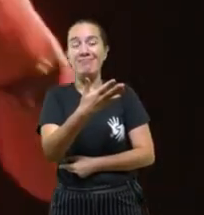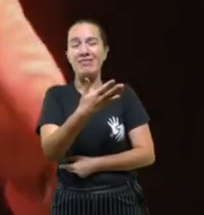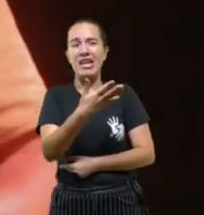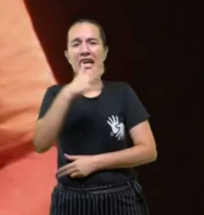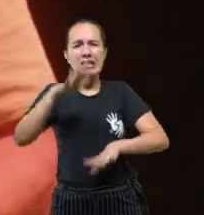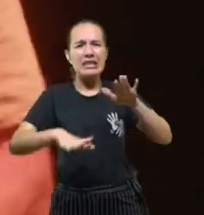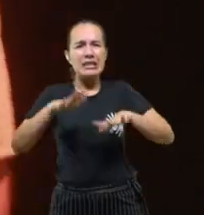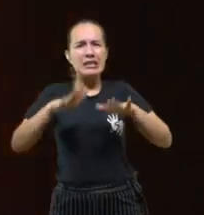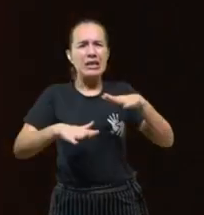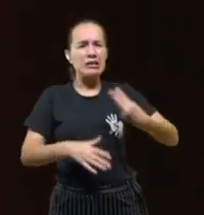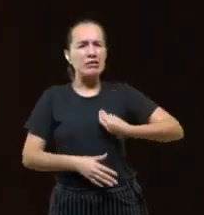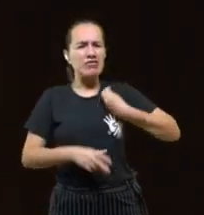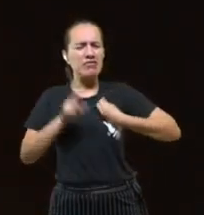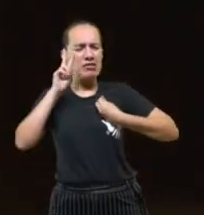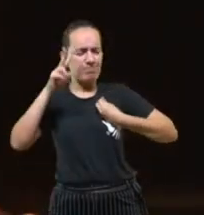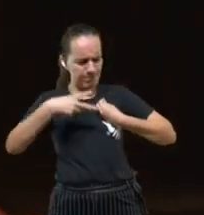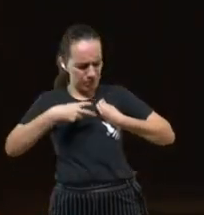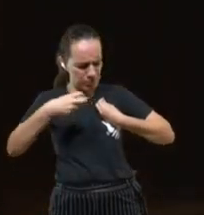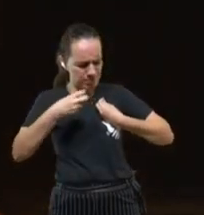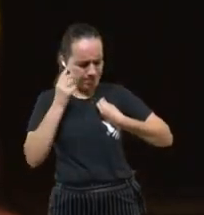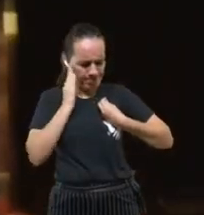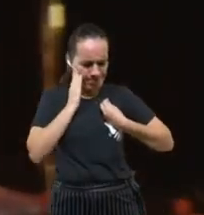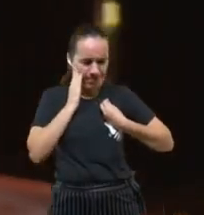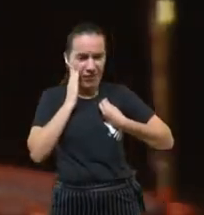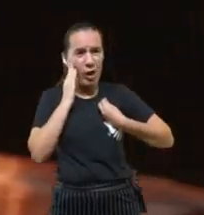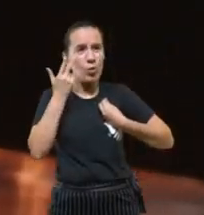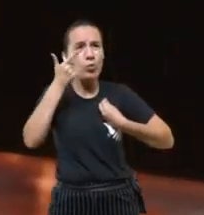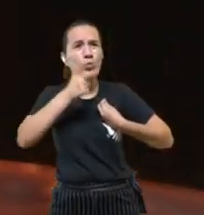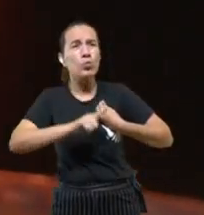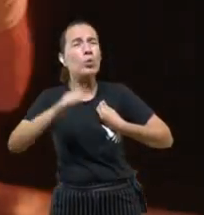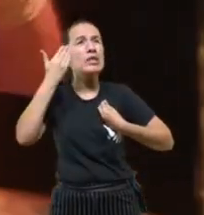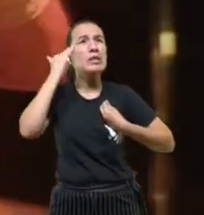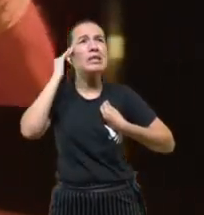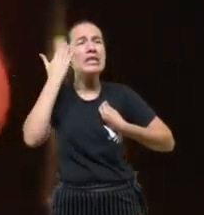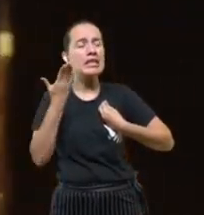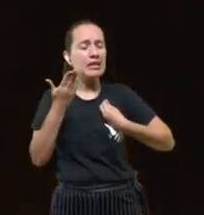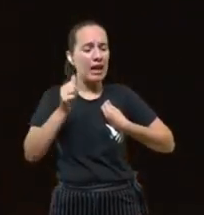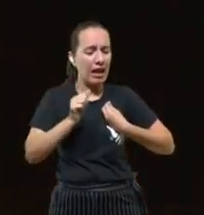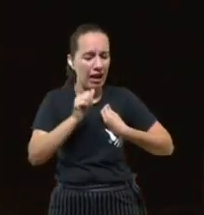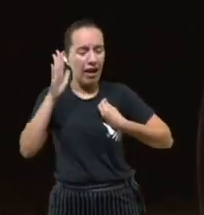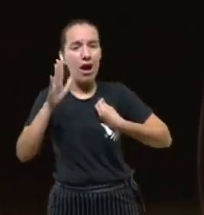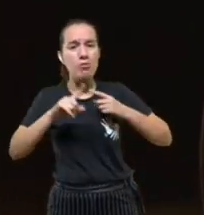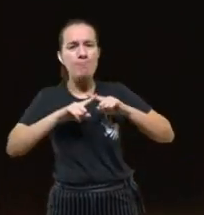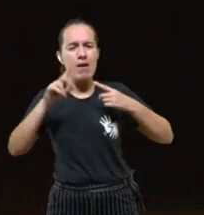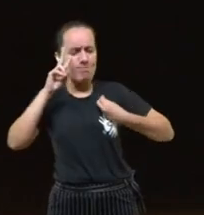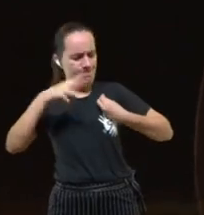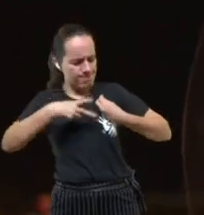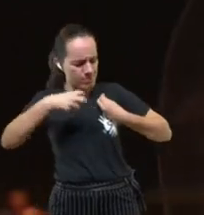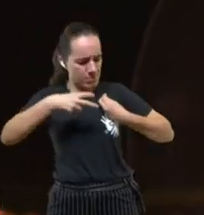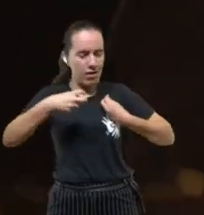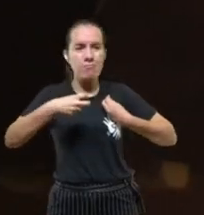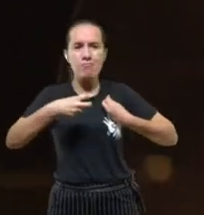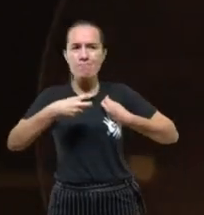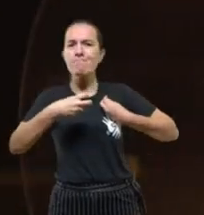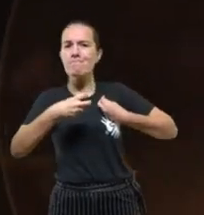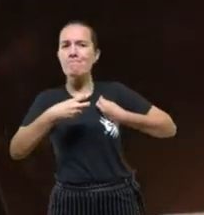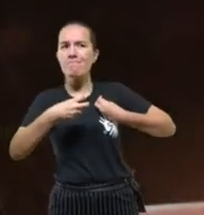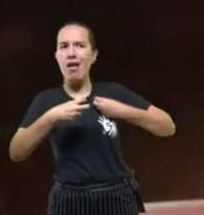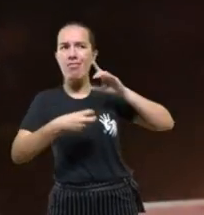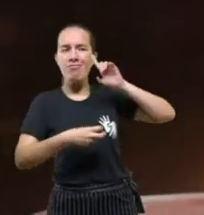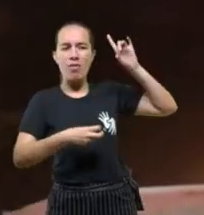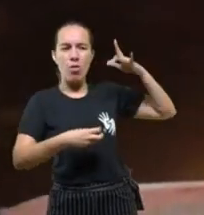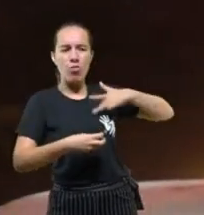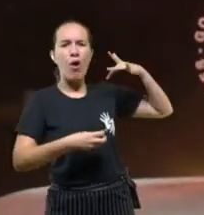entendemos exatamente, mas já reconhecemos que Deus está fazendo uma coisa nova, uma